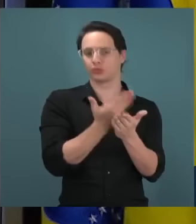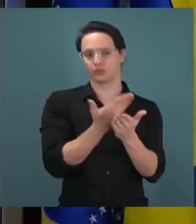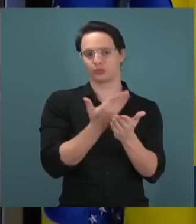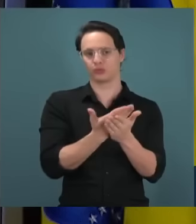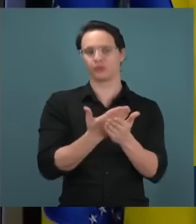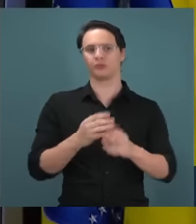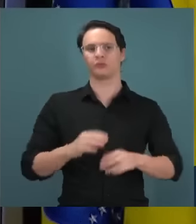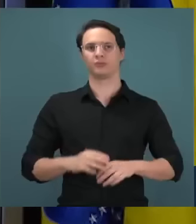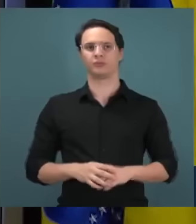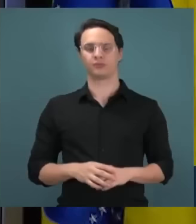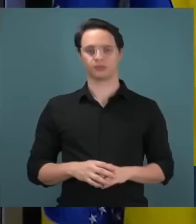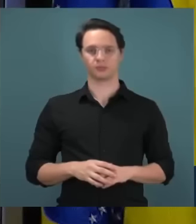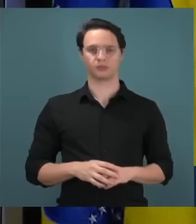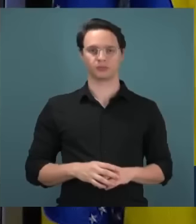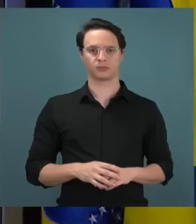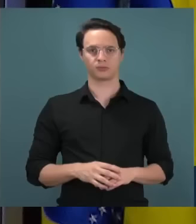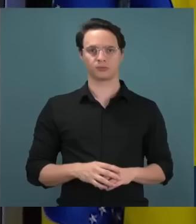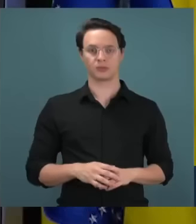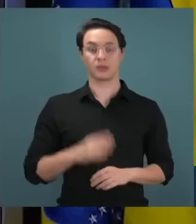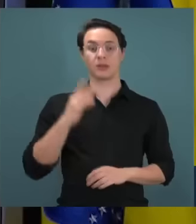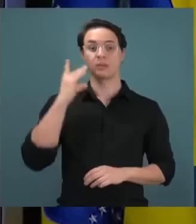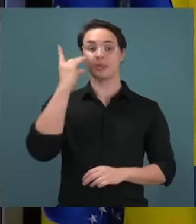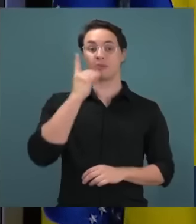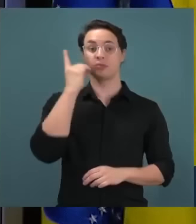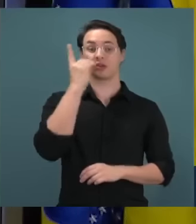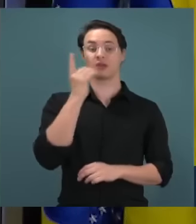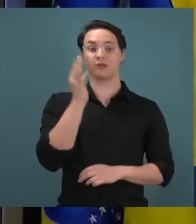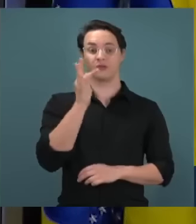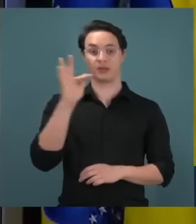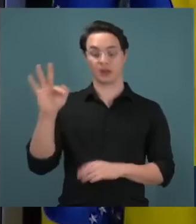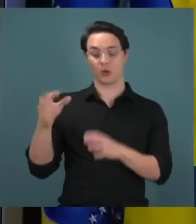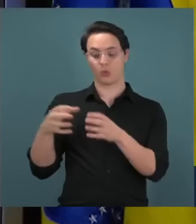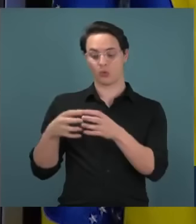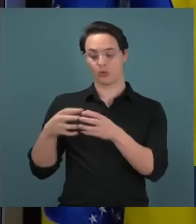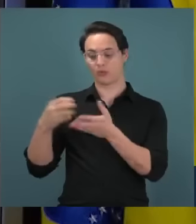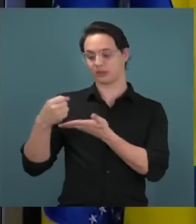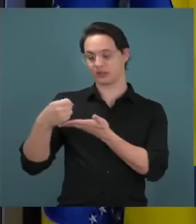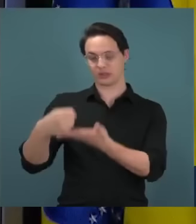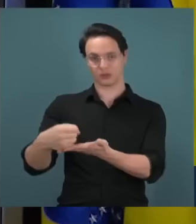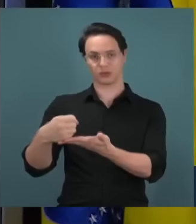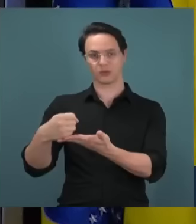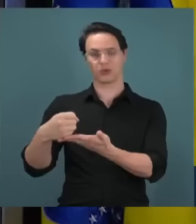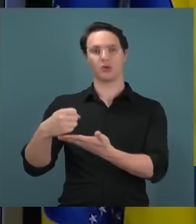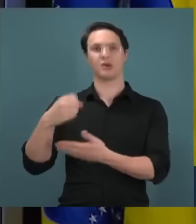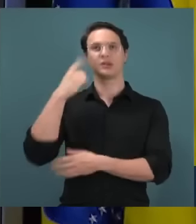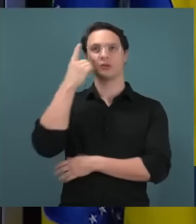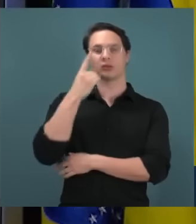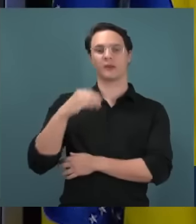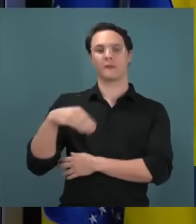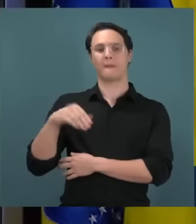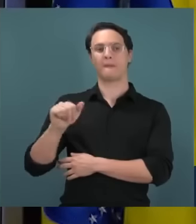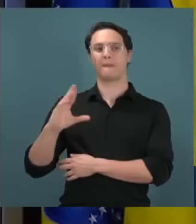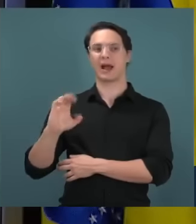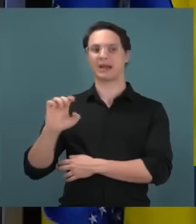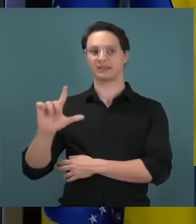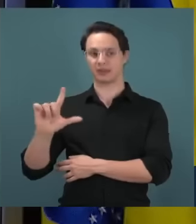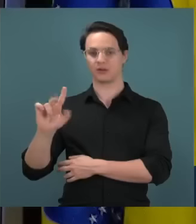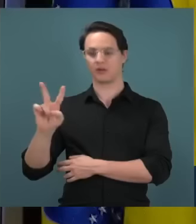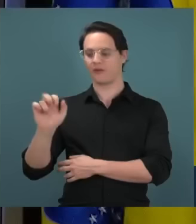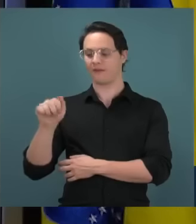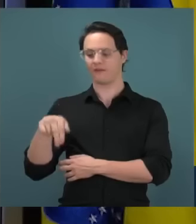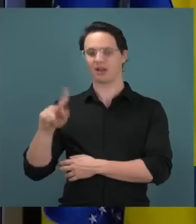realizado pelas equipes dos deputados federais Marcel Van Hatten, do meu partido, e Gustavo Gaia, do PL, e um grupo